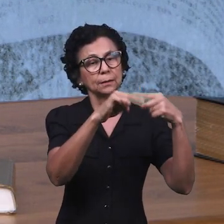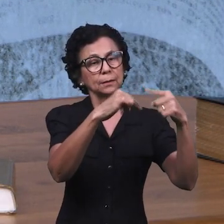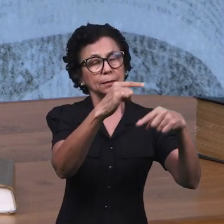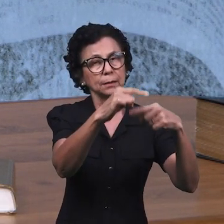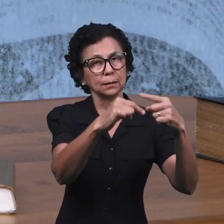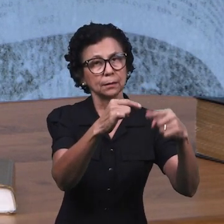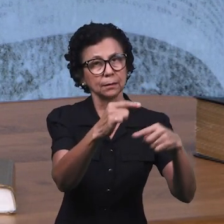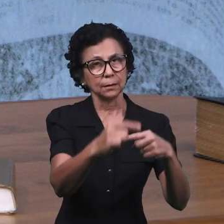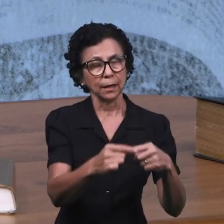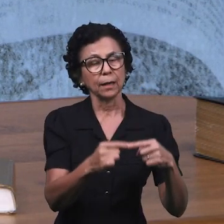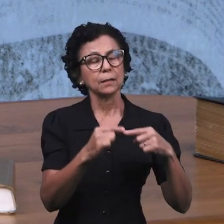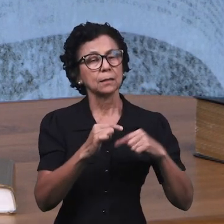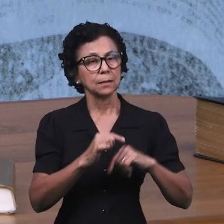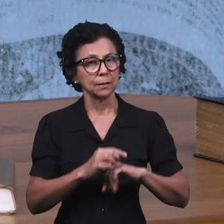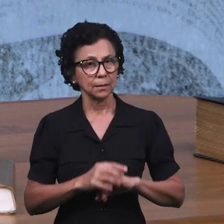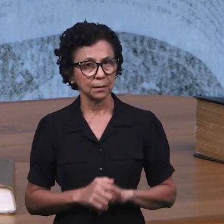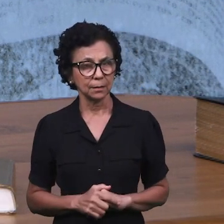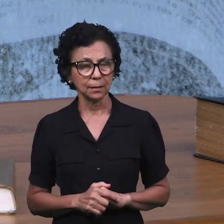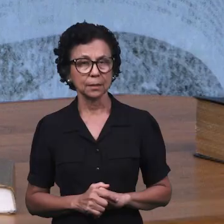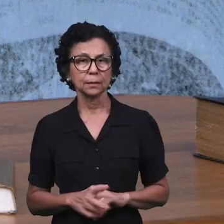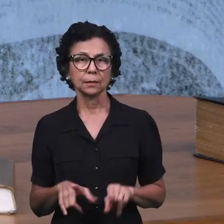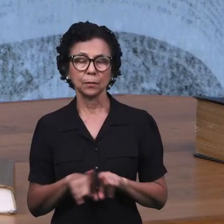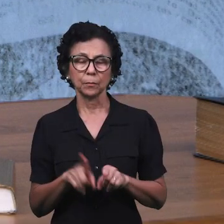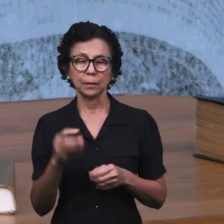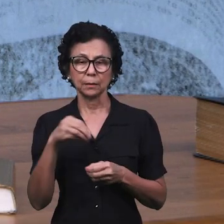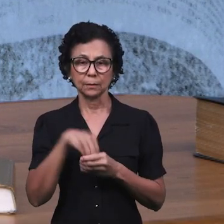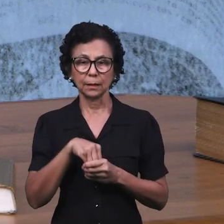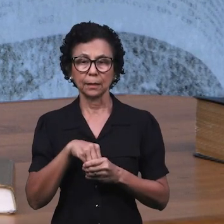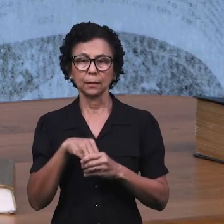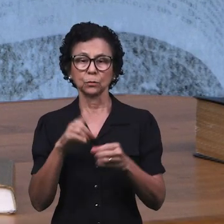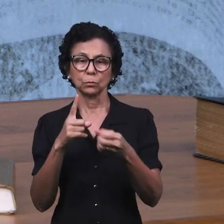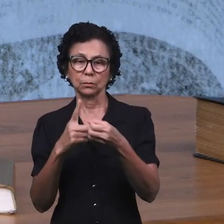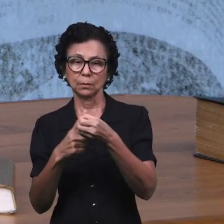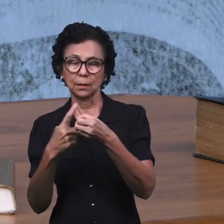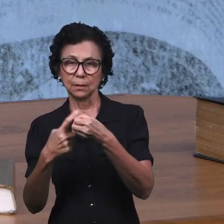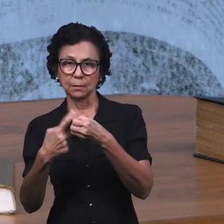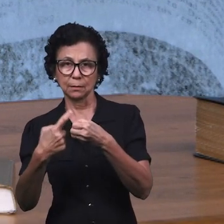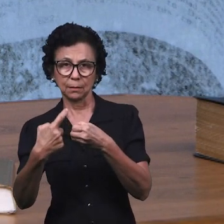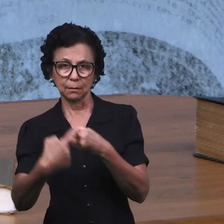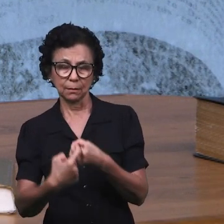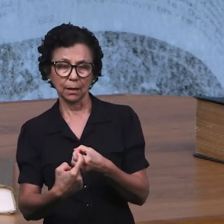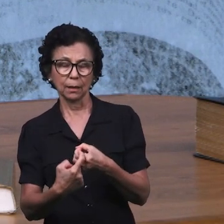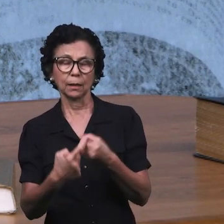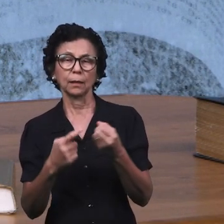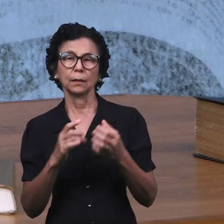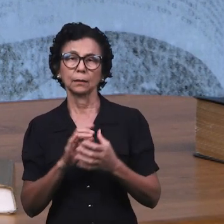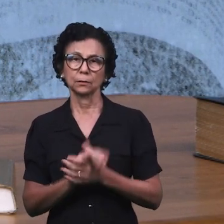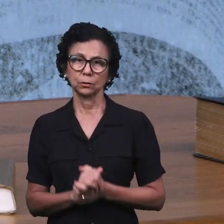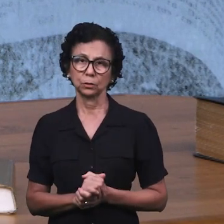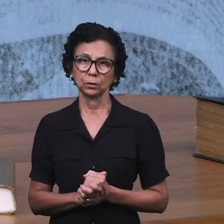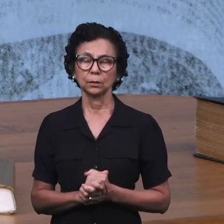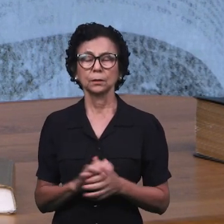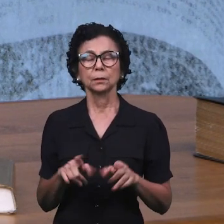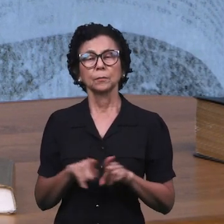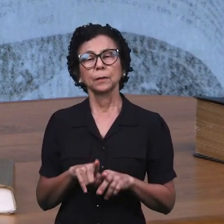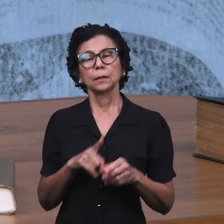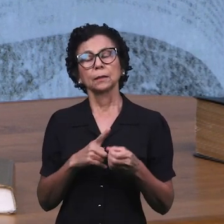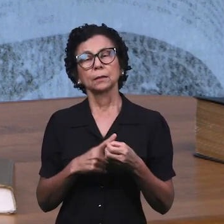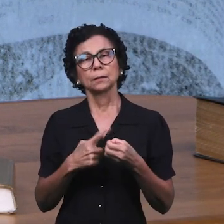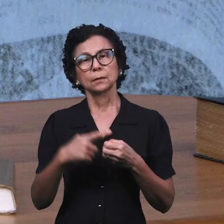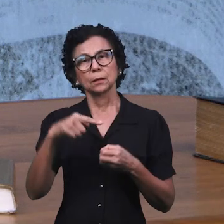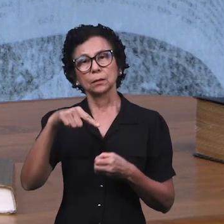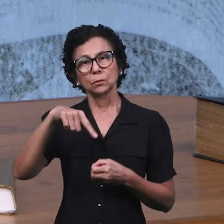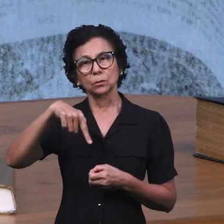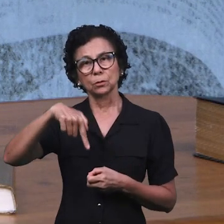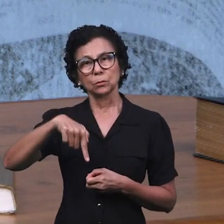Racal, e aos que estavam nas cidades Jerameelitas e na cidade dos Queneus, e aos